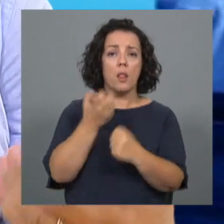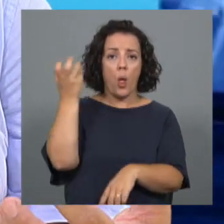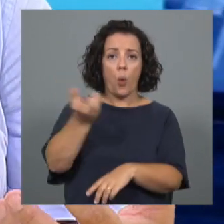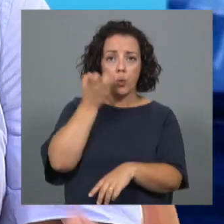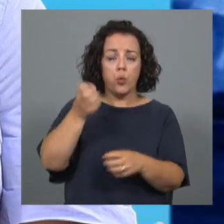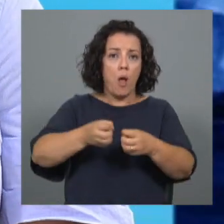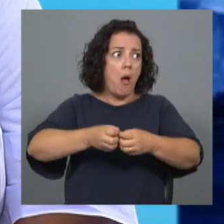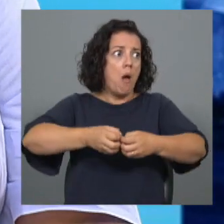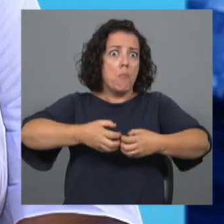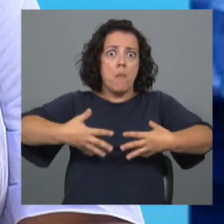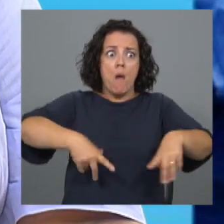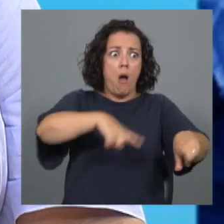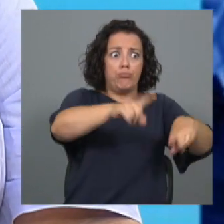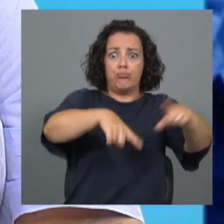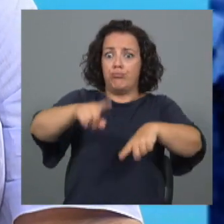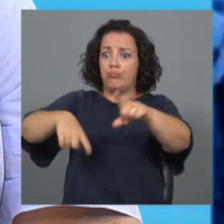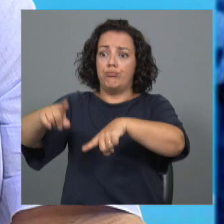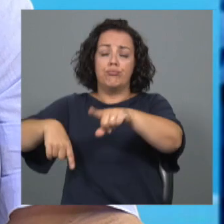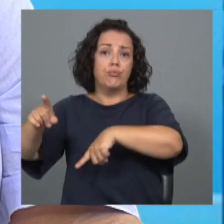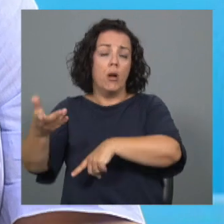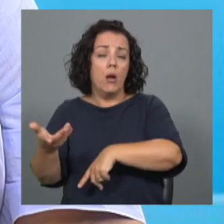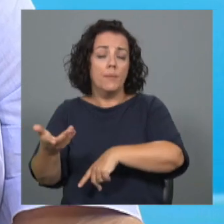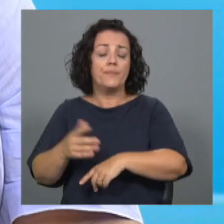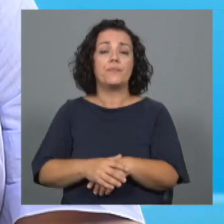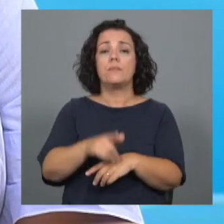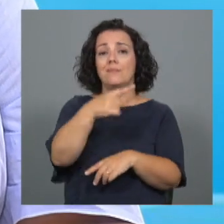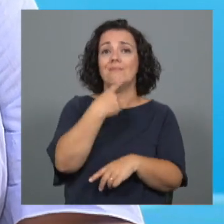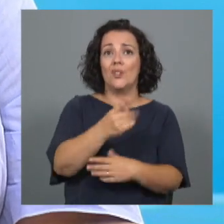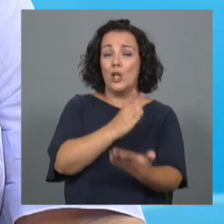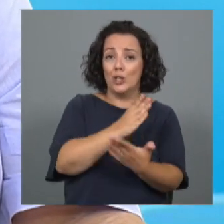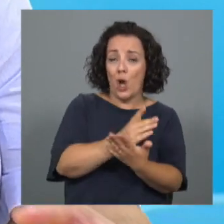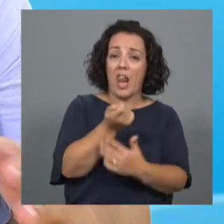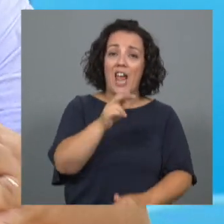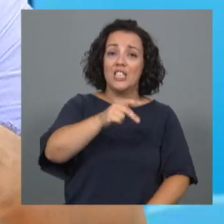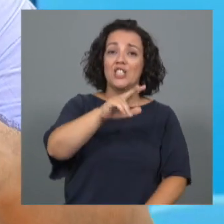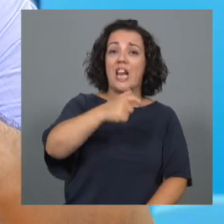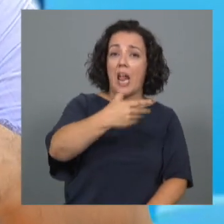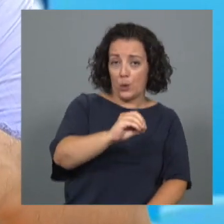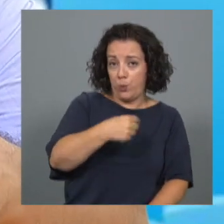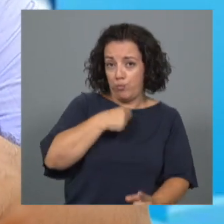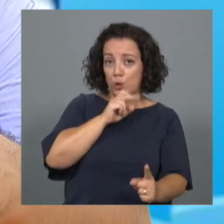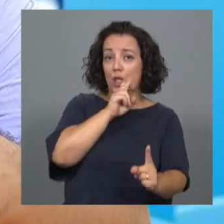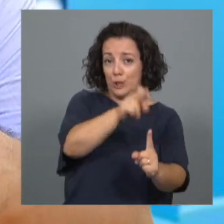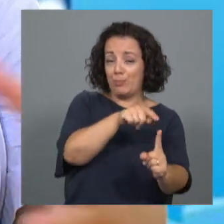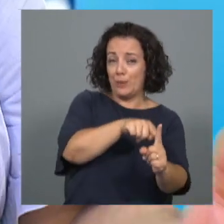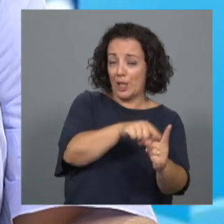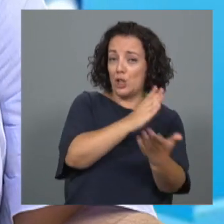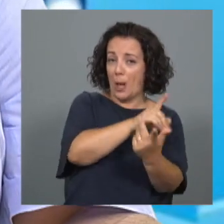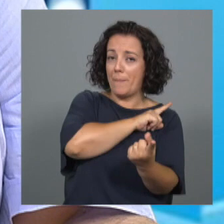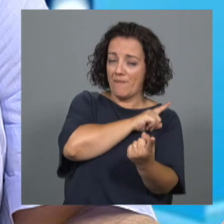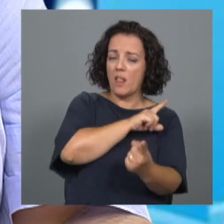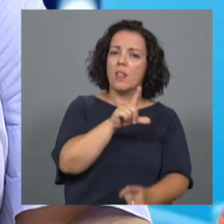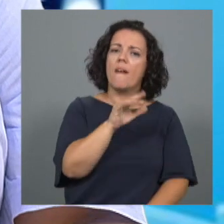acontecer essas metices também. O Henrique perguntava concretamente pelo Estado de Frei Luís de Sousa, pelo Estado de Frei Luís de Sousa respondo, mas traduzindo a realidade de